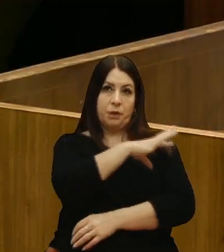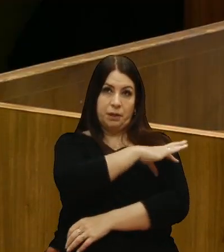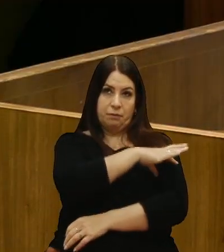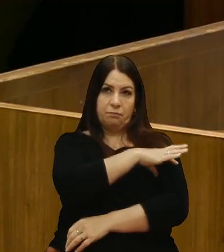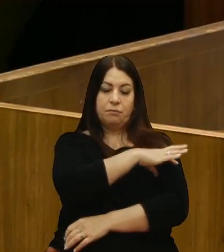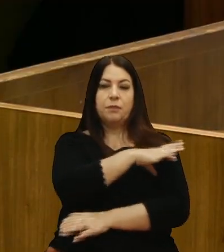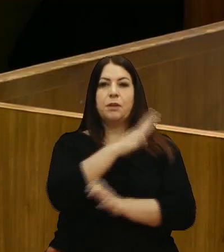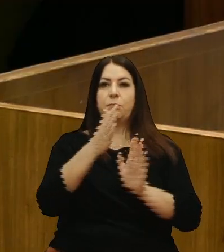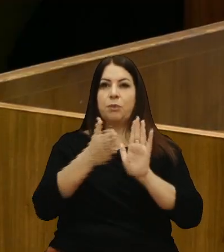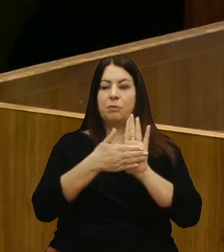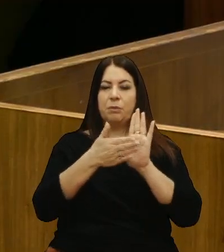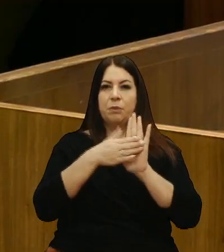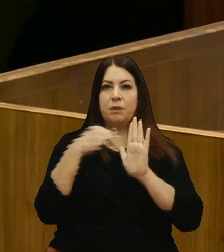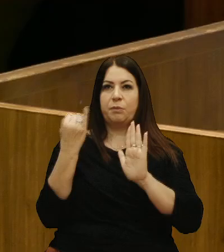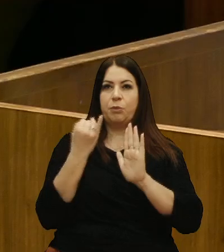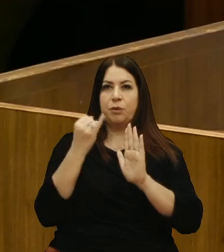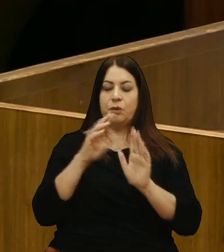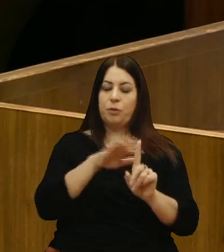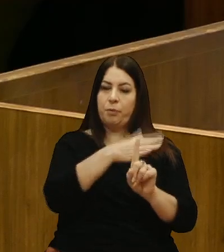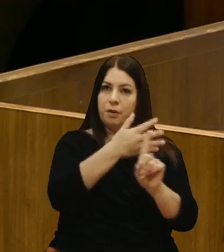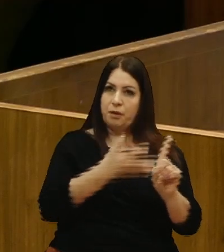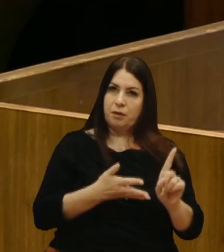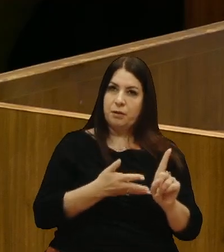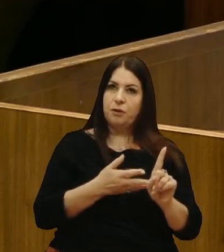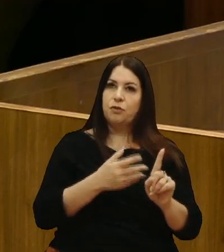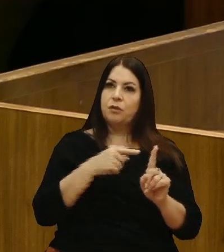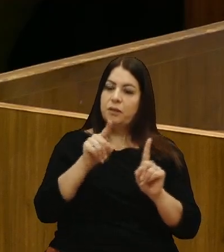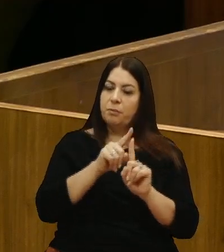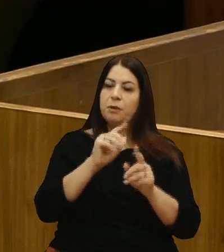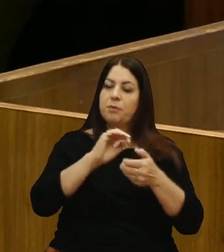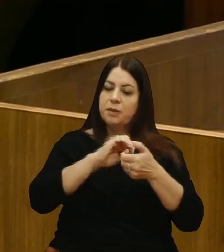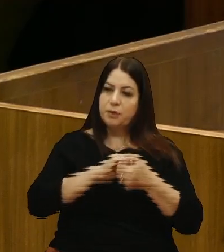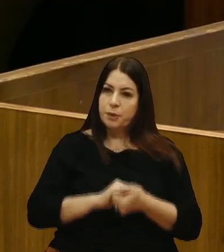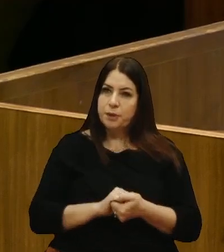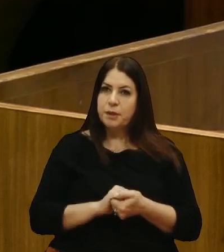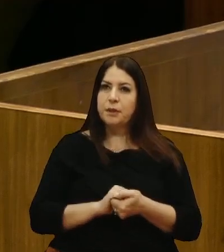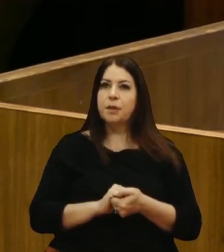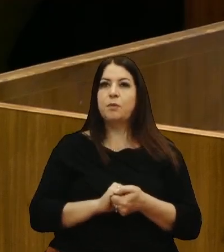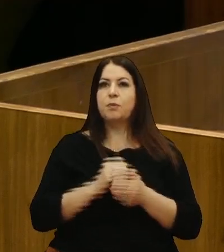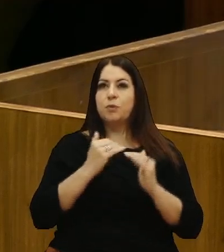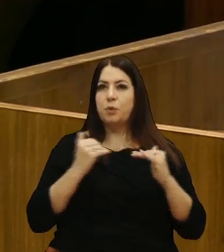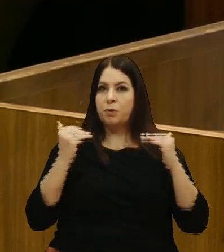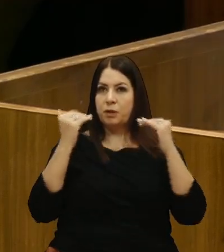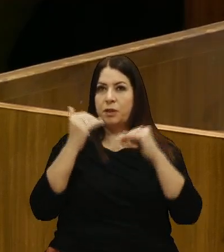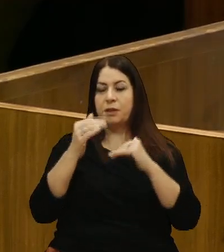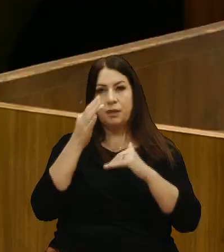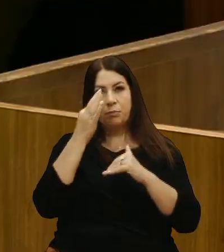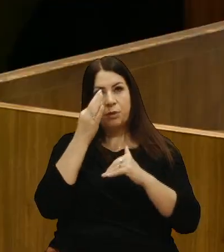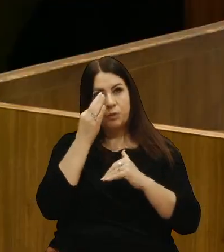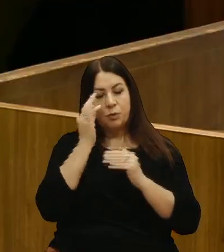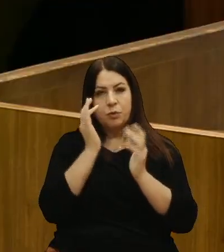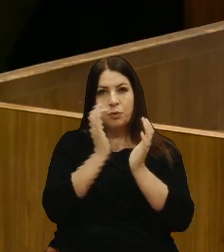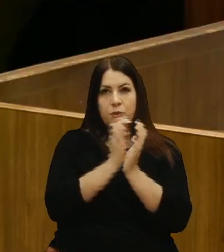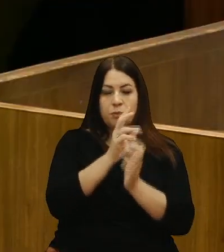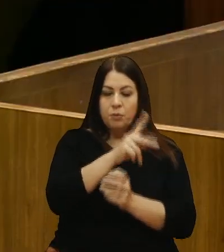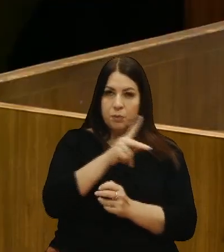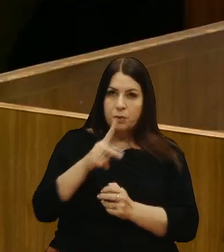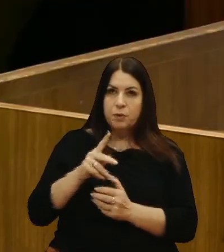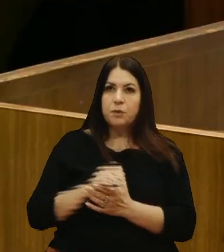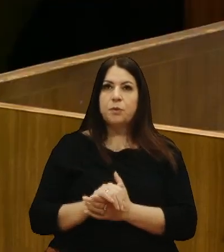que propôs esta importante homenagem, estendo minha saudação às autoridades presentes, colegas